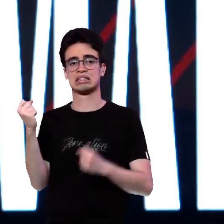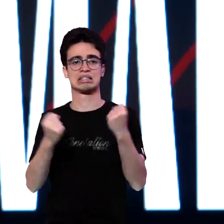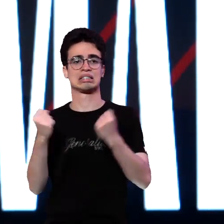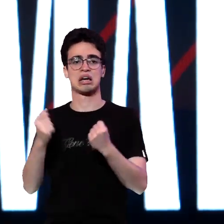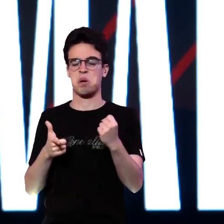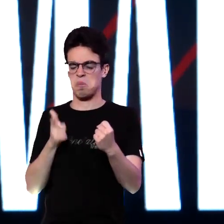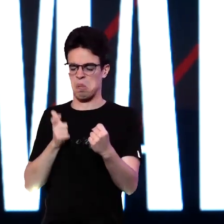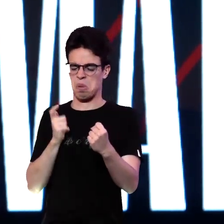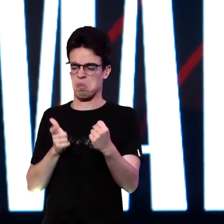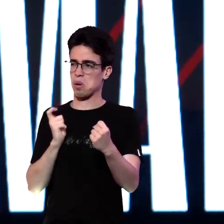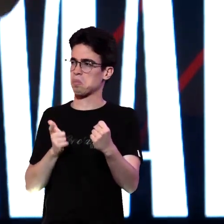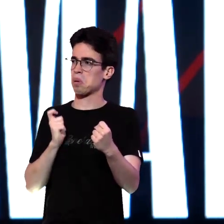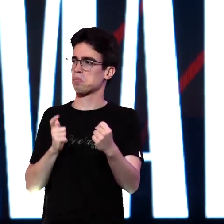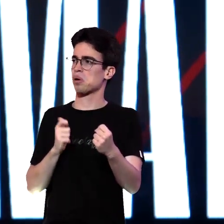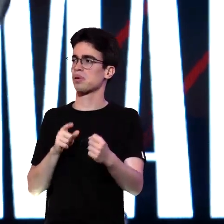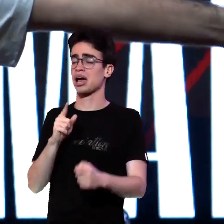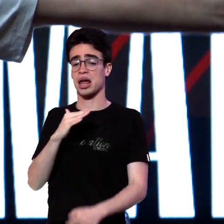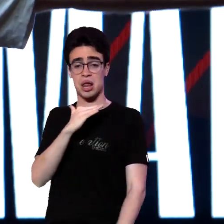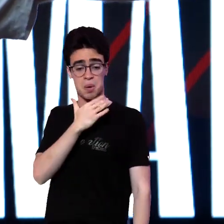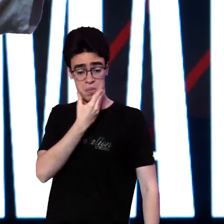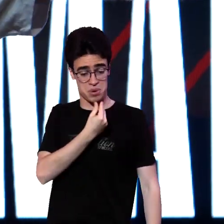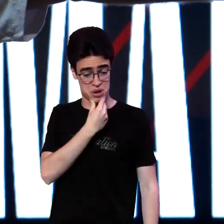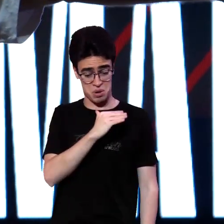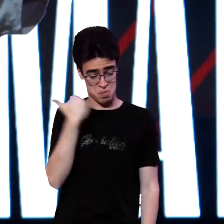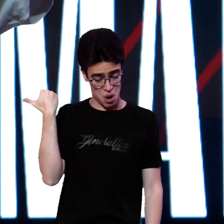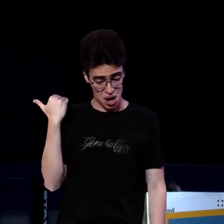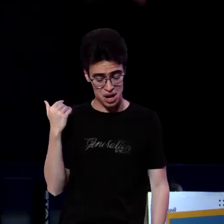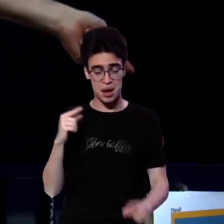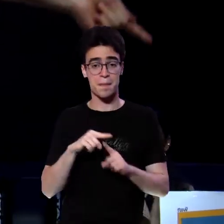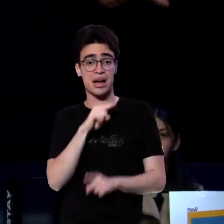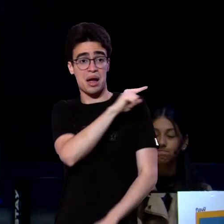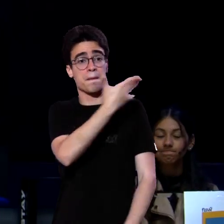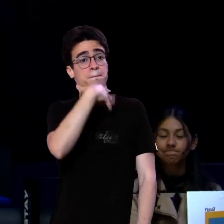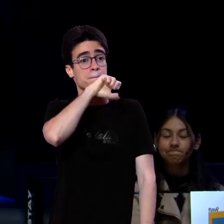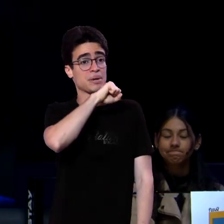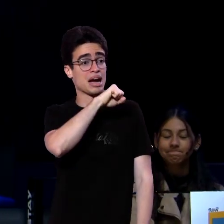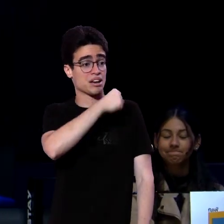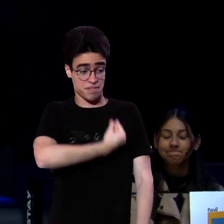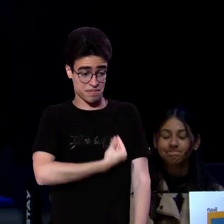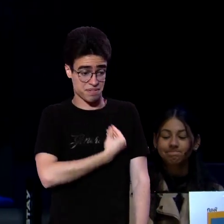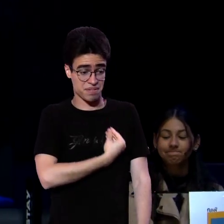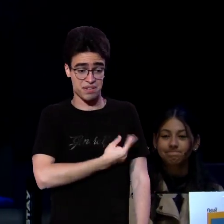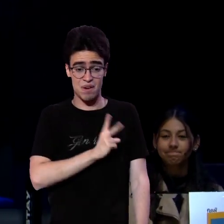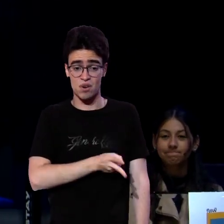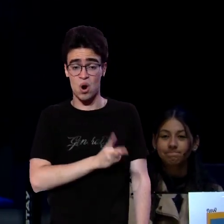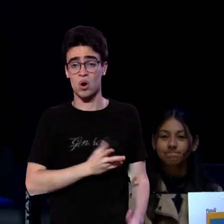de tiros, ele morre e o pai, que era um mau elemento, não.